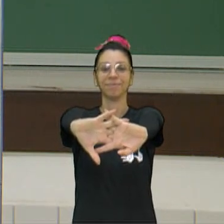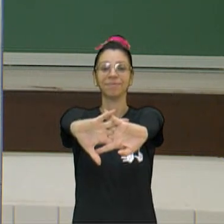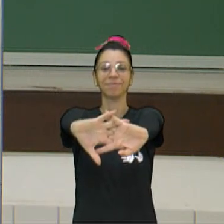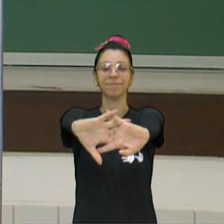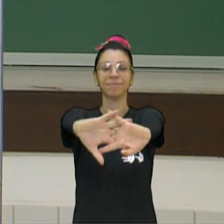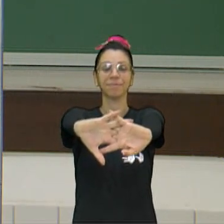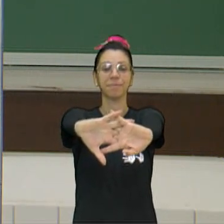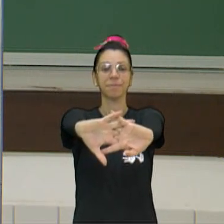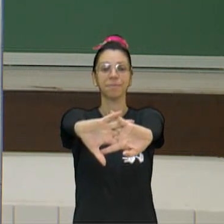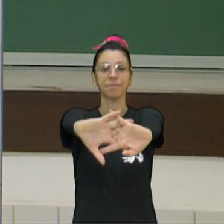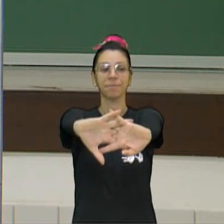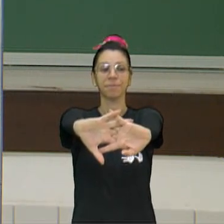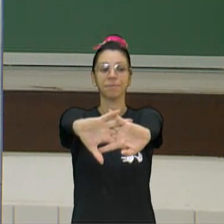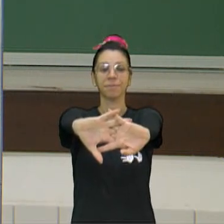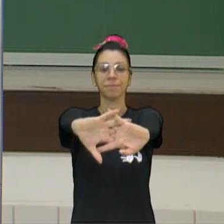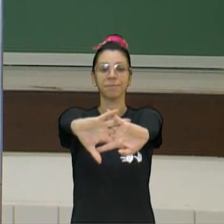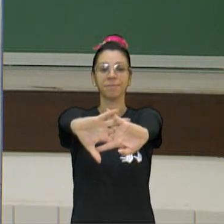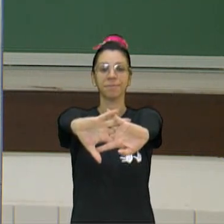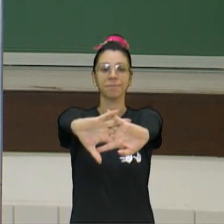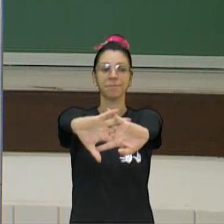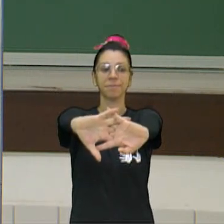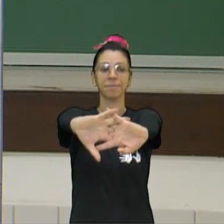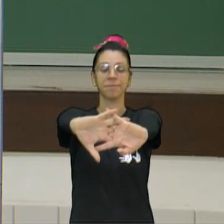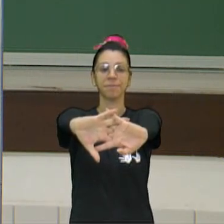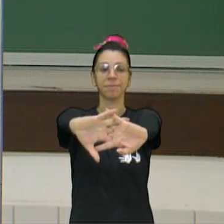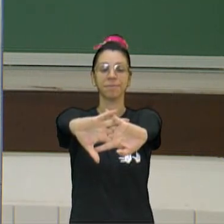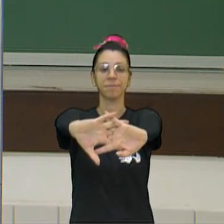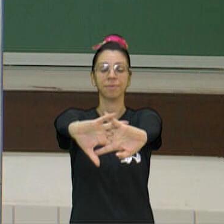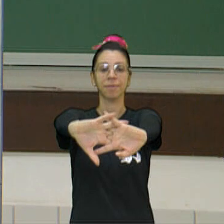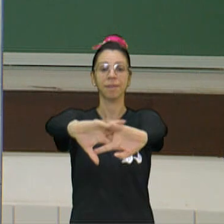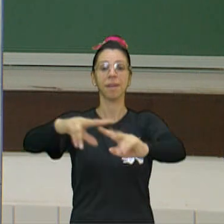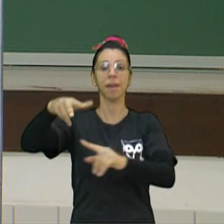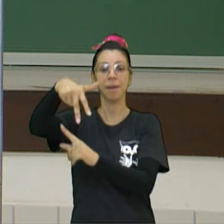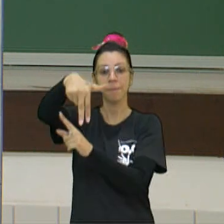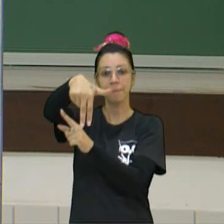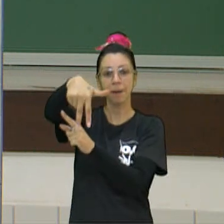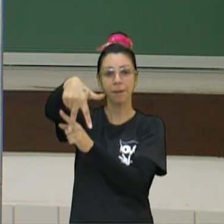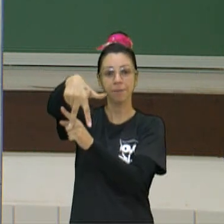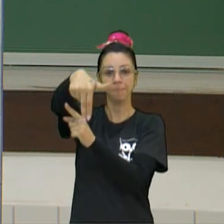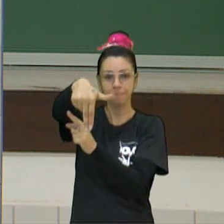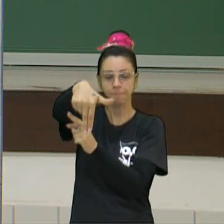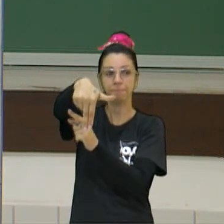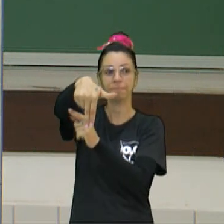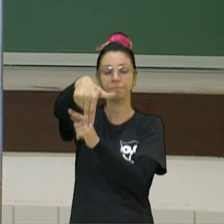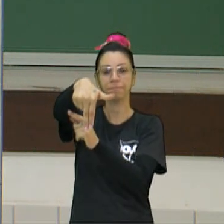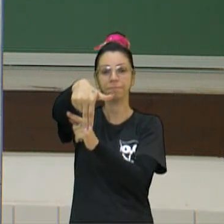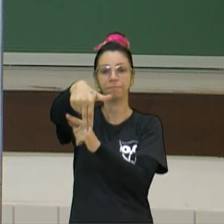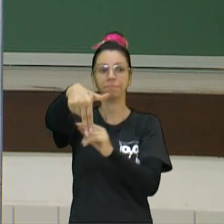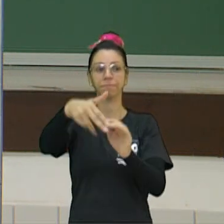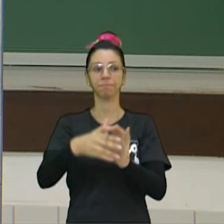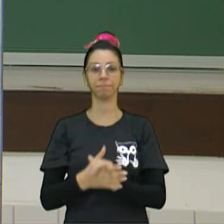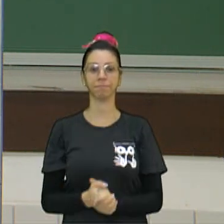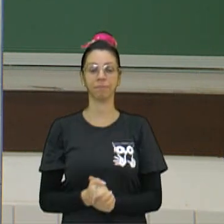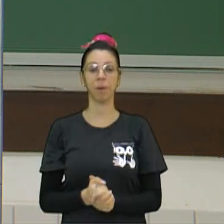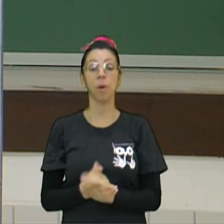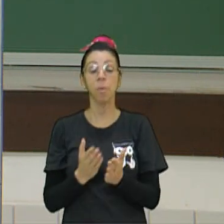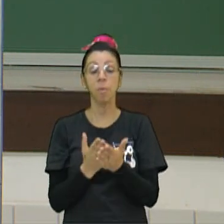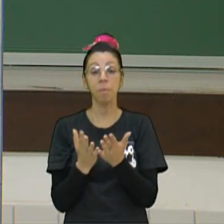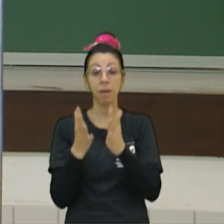aí, voltou as pernas, junta as pernas, traz as mãos lá